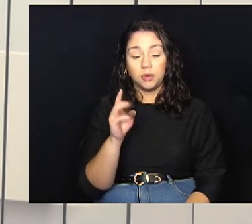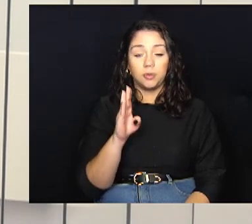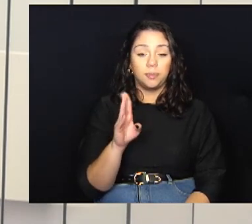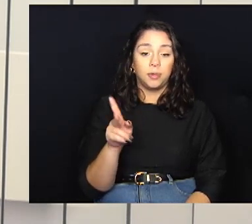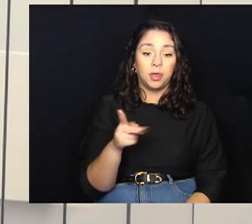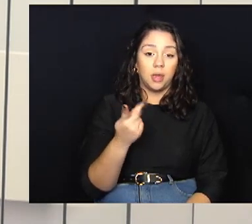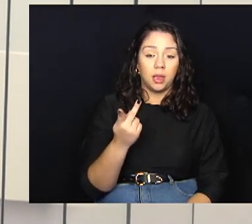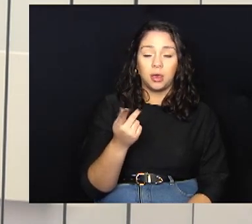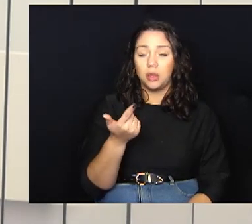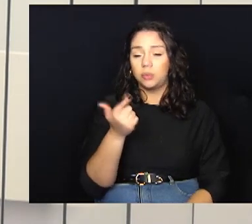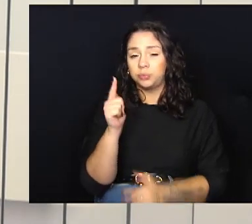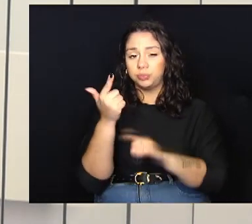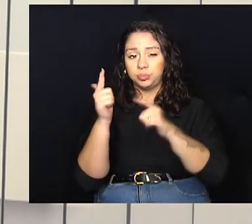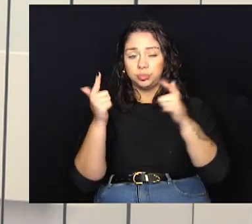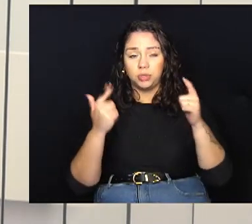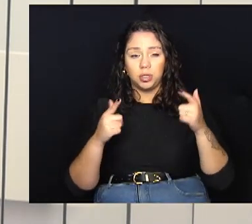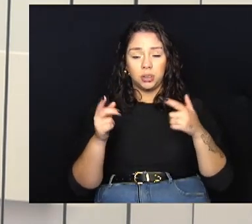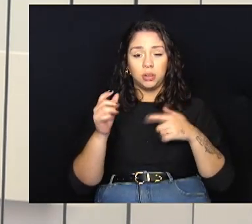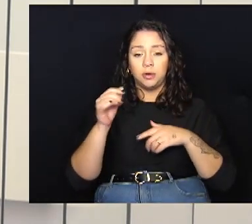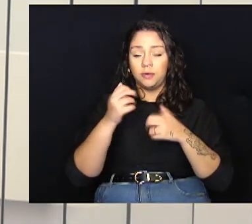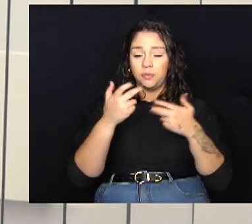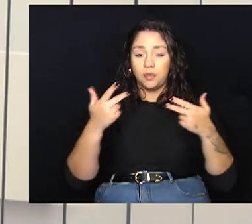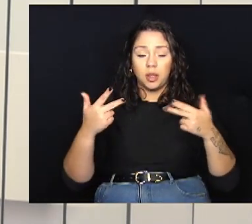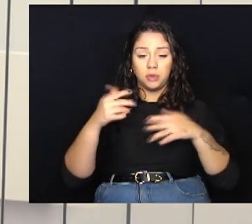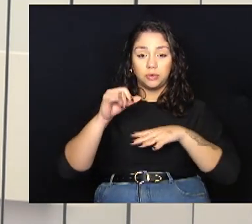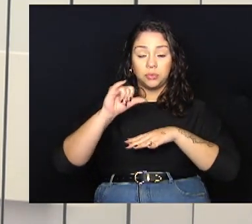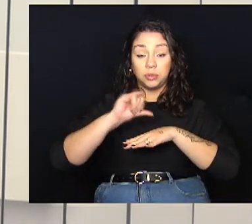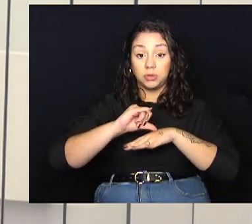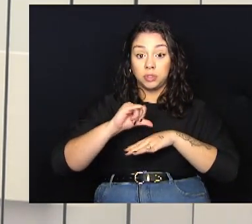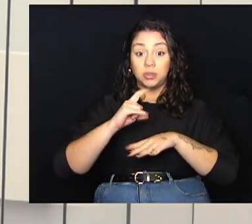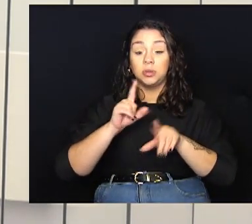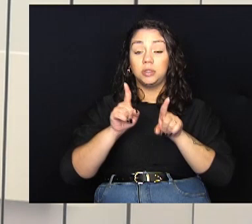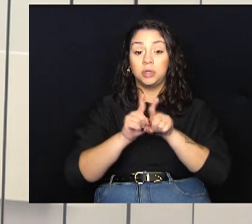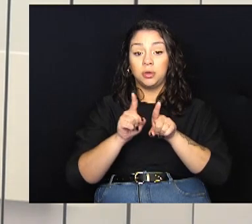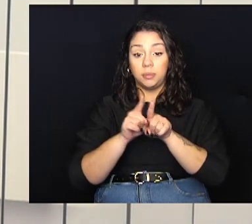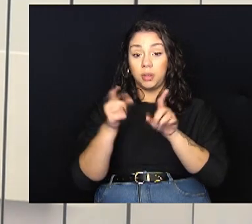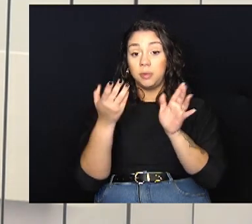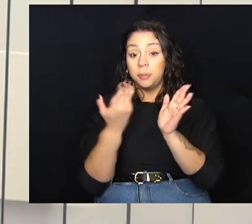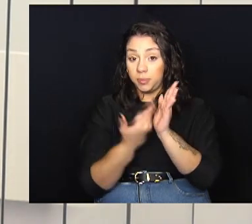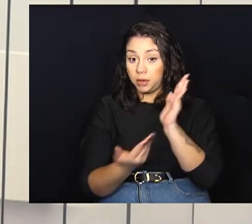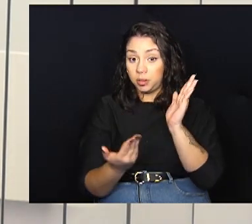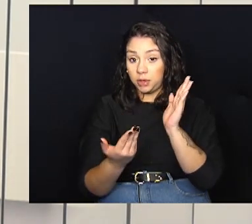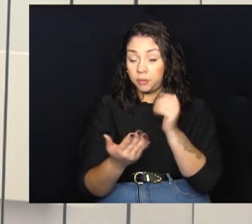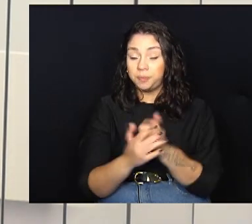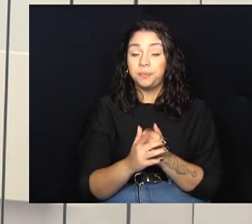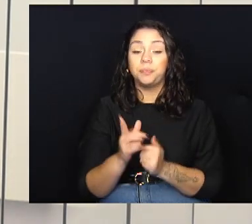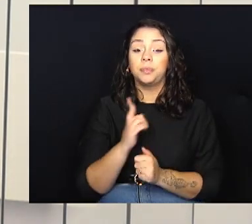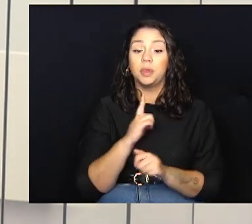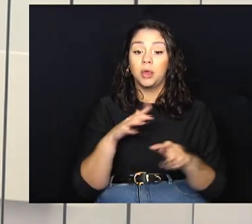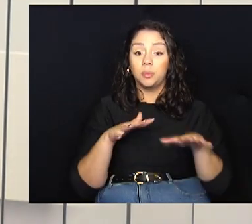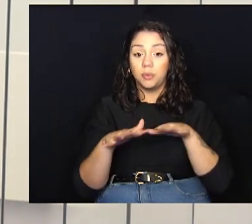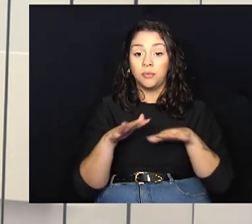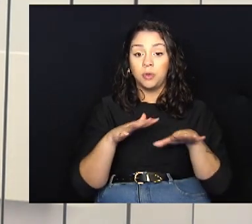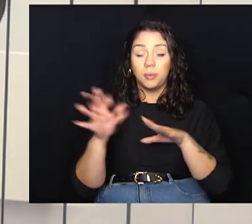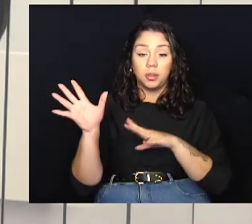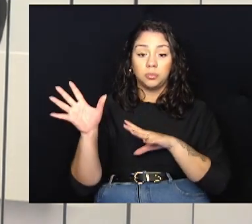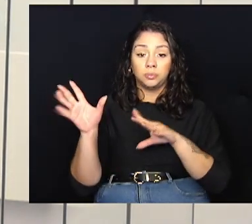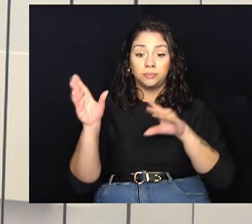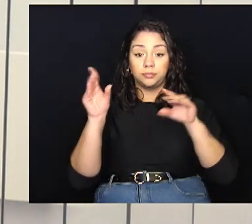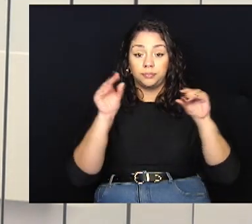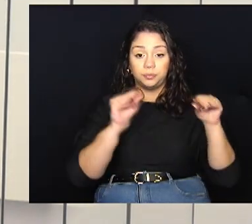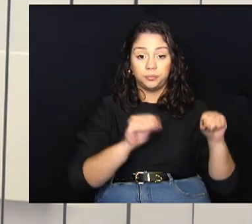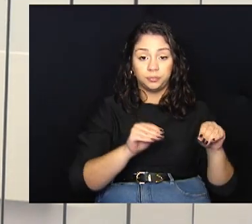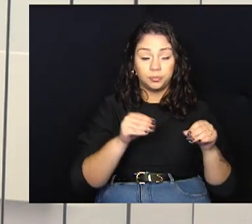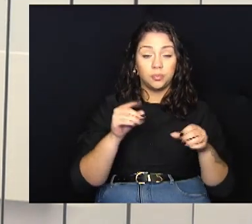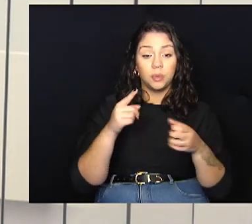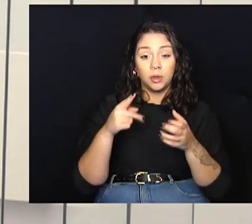Alegre Recife Natal Belém Fortaleza também perderam existe um movimento de migração para